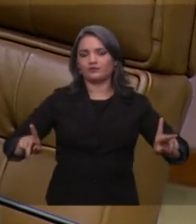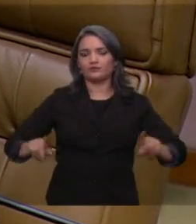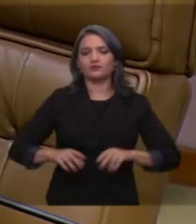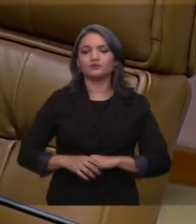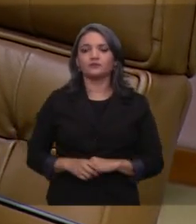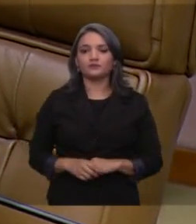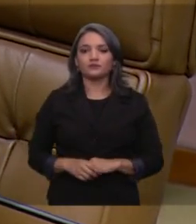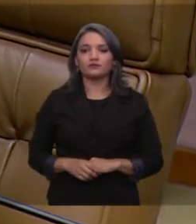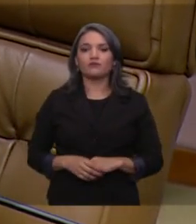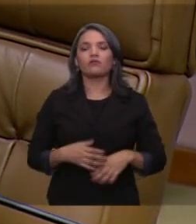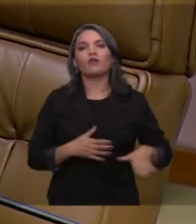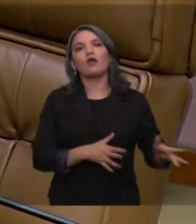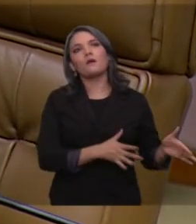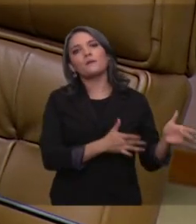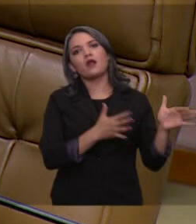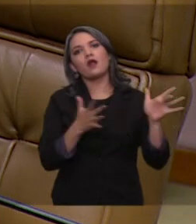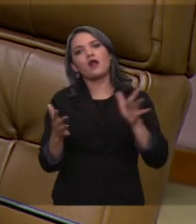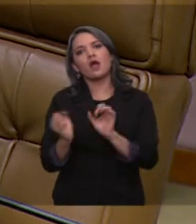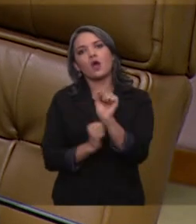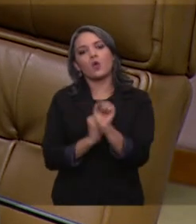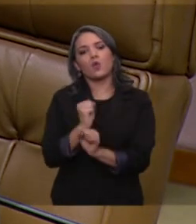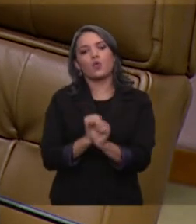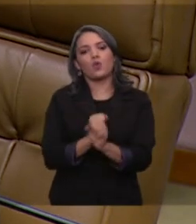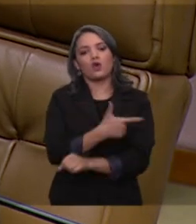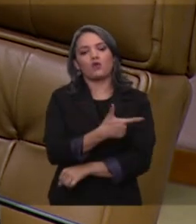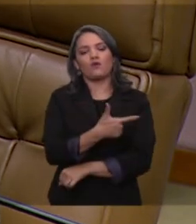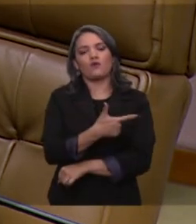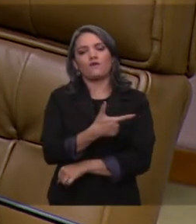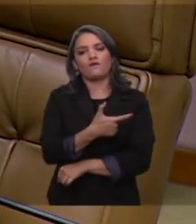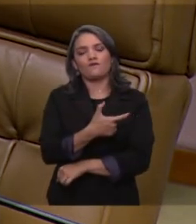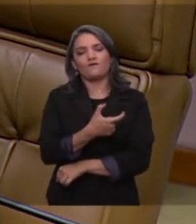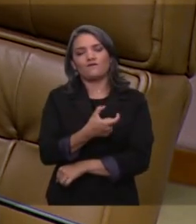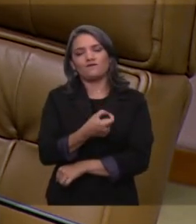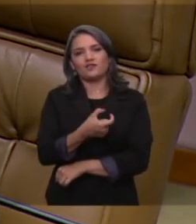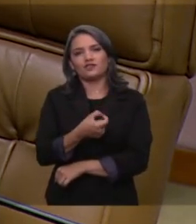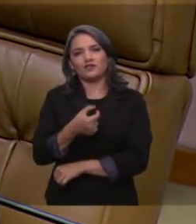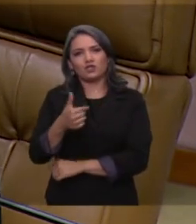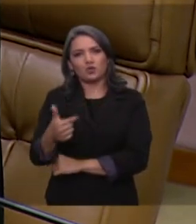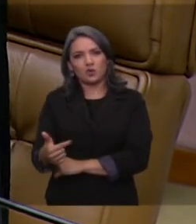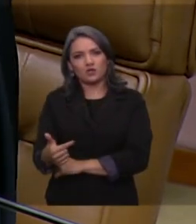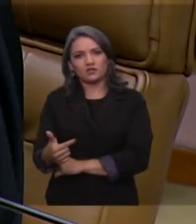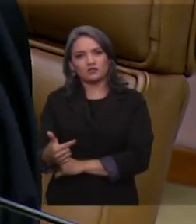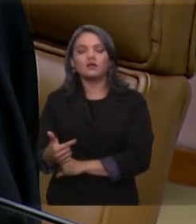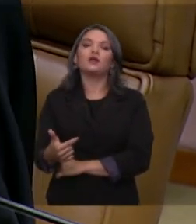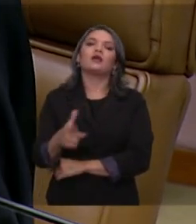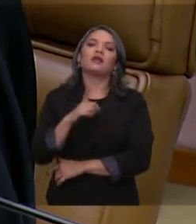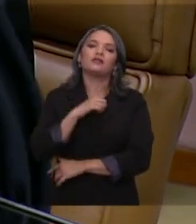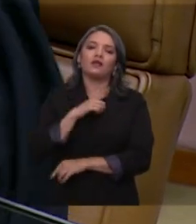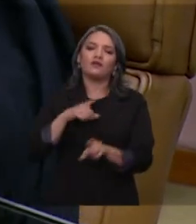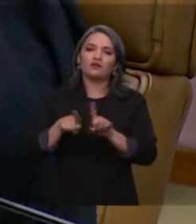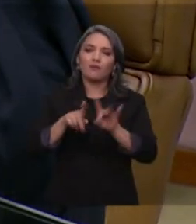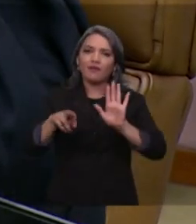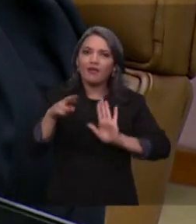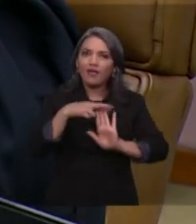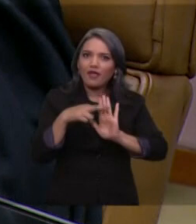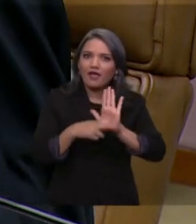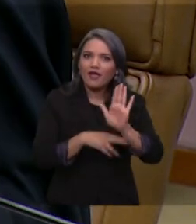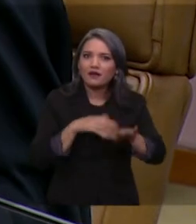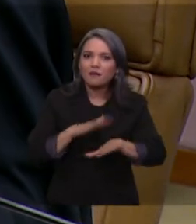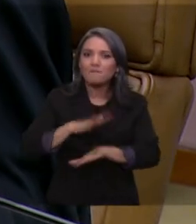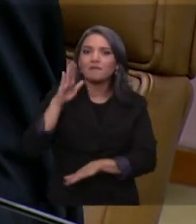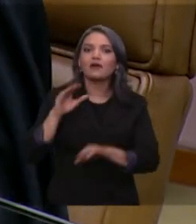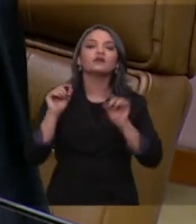Código Civil de 2002 também trouxe uma ampla regulamentação para o quê? Os casos